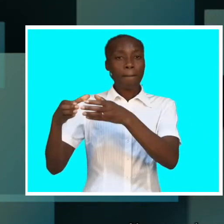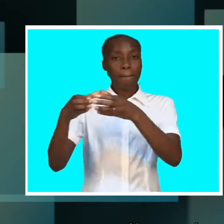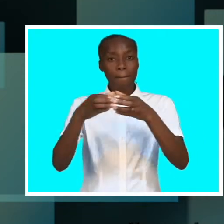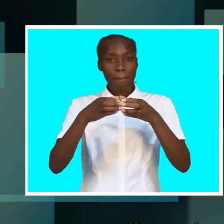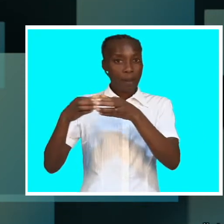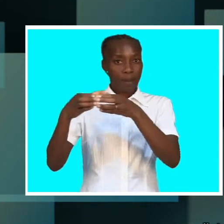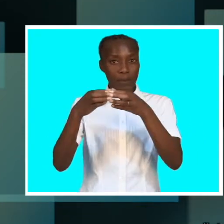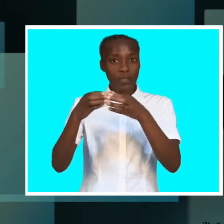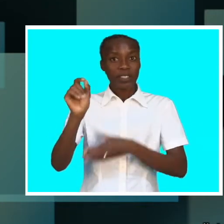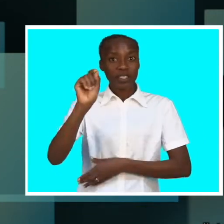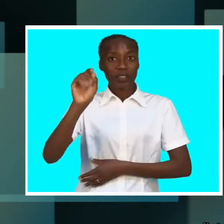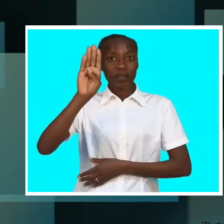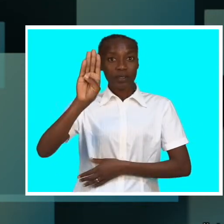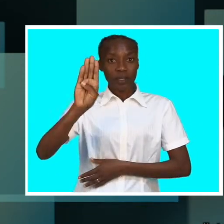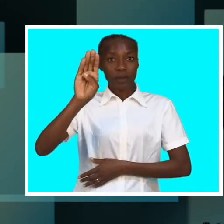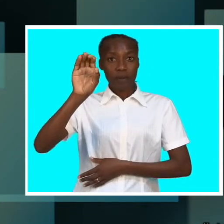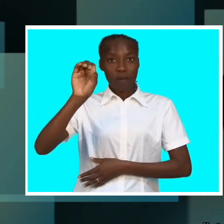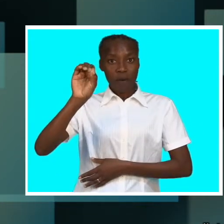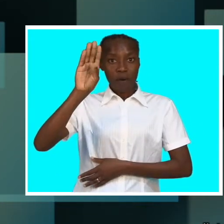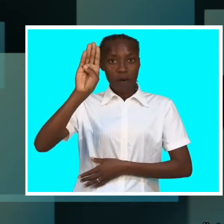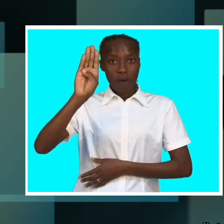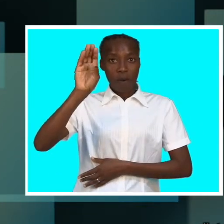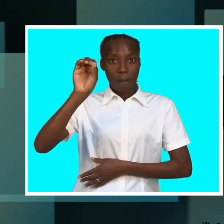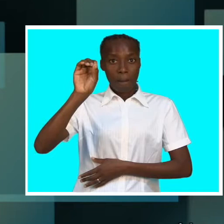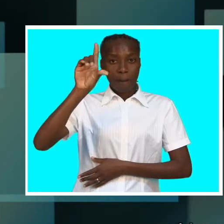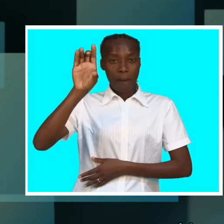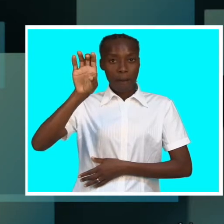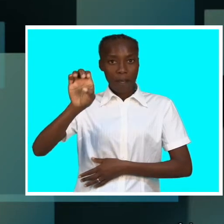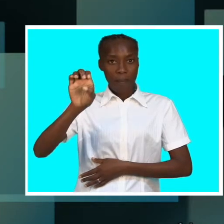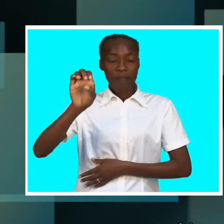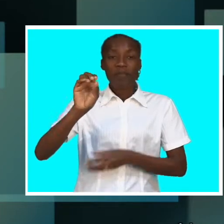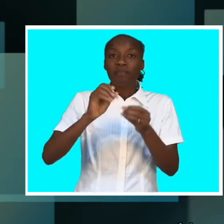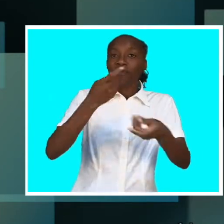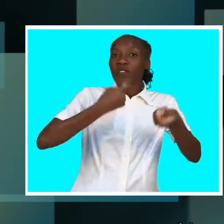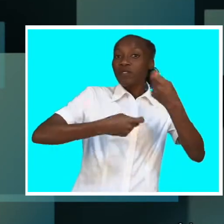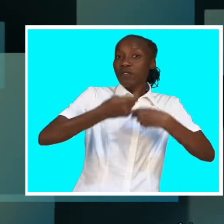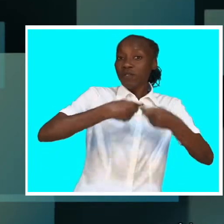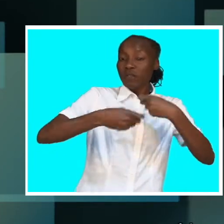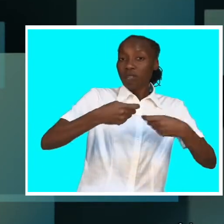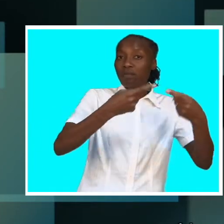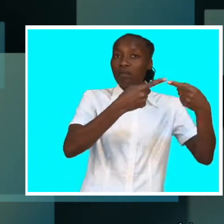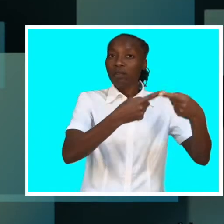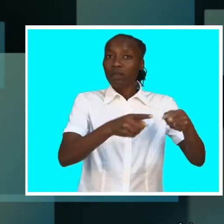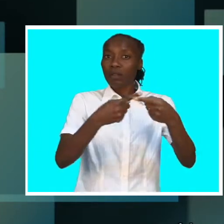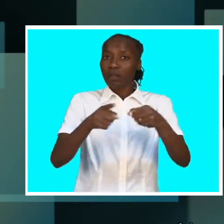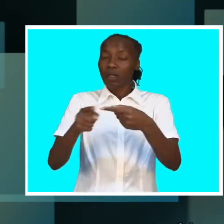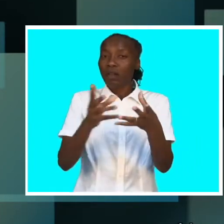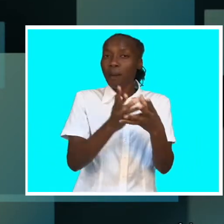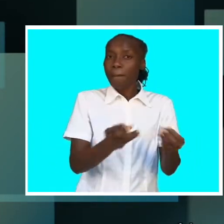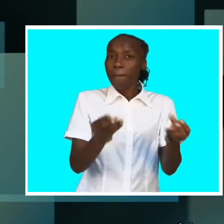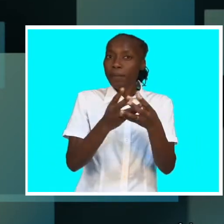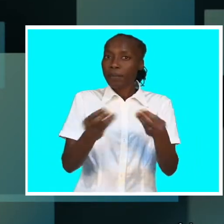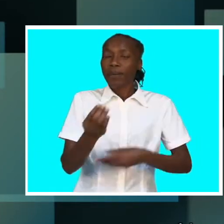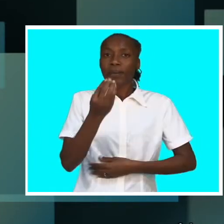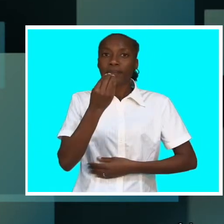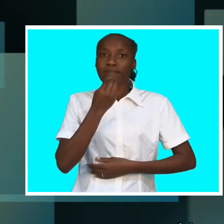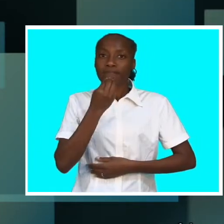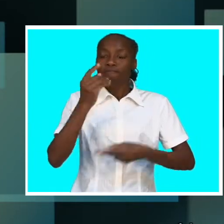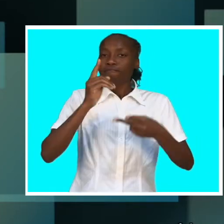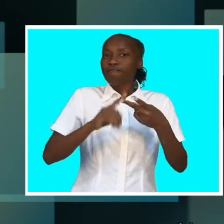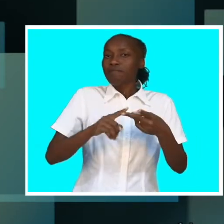de Bobola, no distrito de Marraquém, feira onde vende diversos produtos